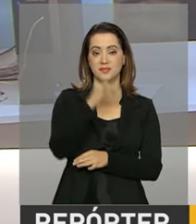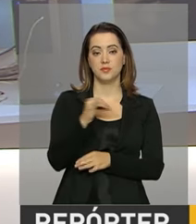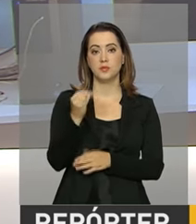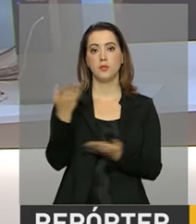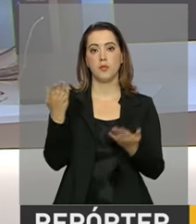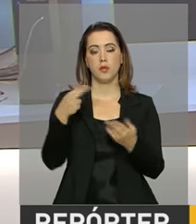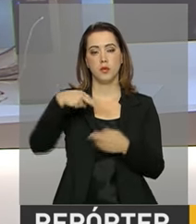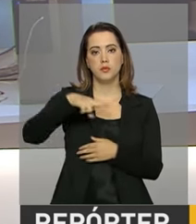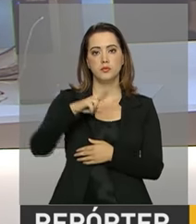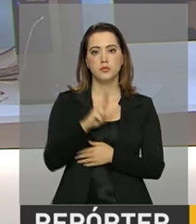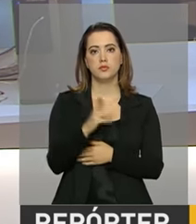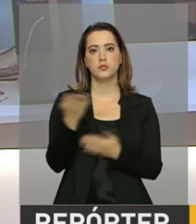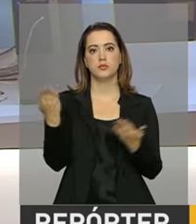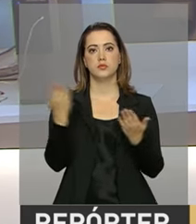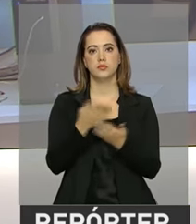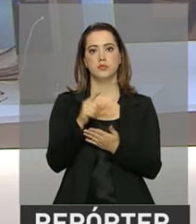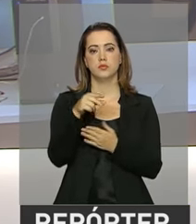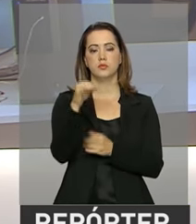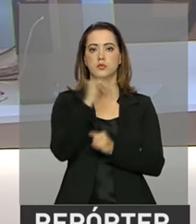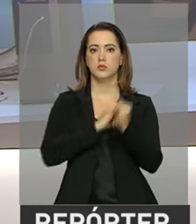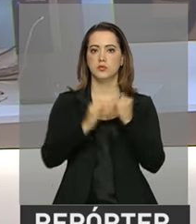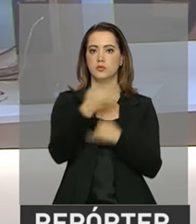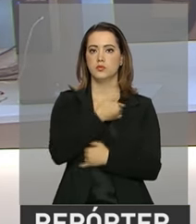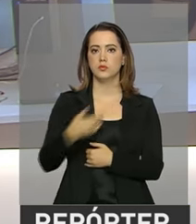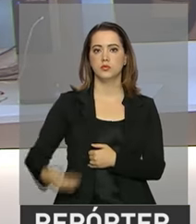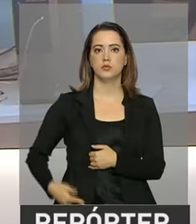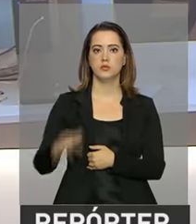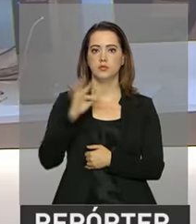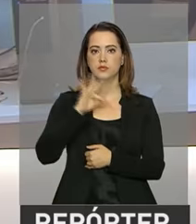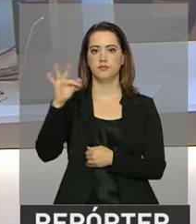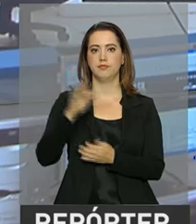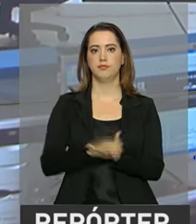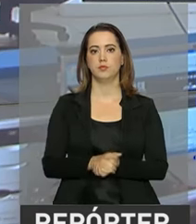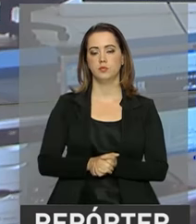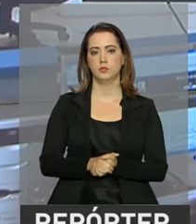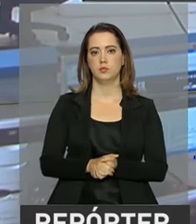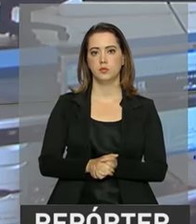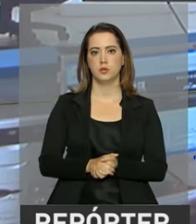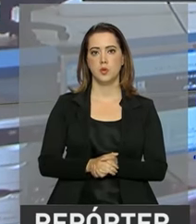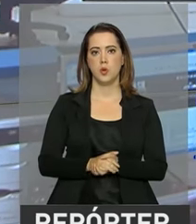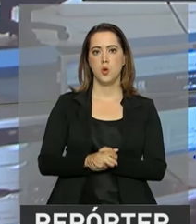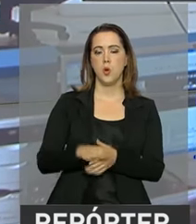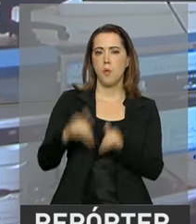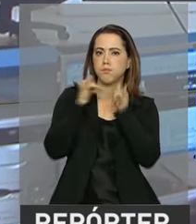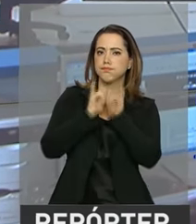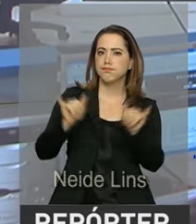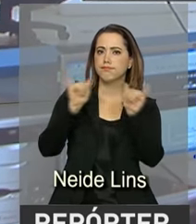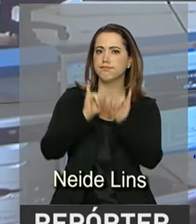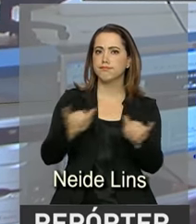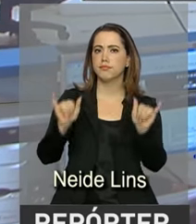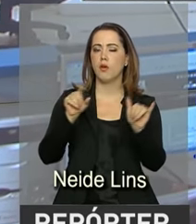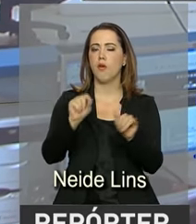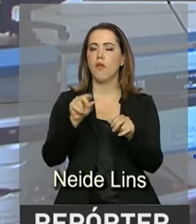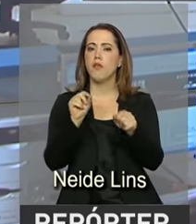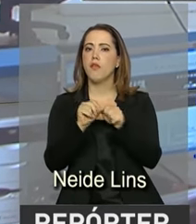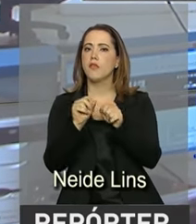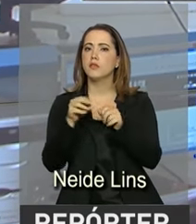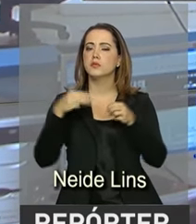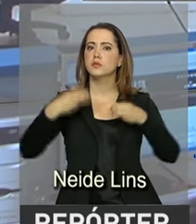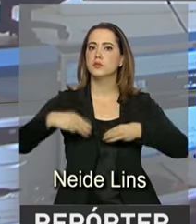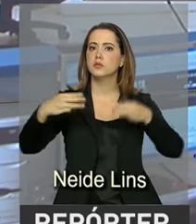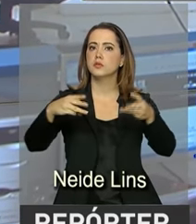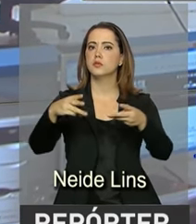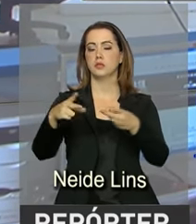Olá, o repórter NBR está de volta com as notícias do governo federal. Uma campanha promovida pelo Ministério da Defesa e